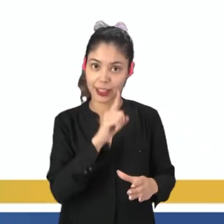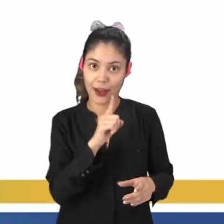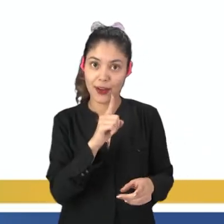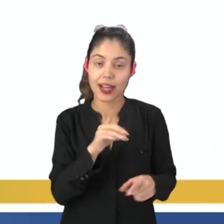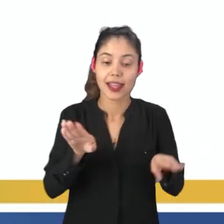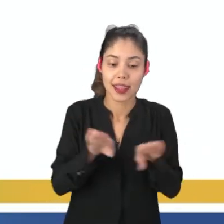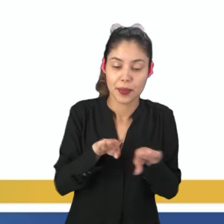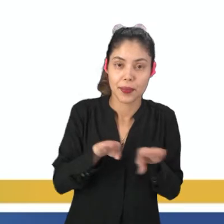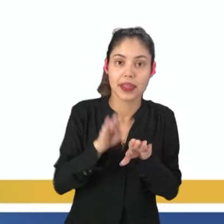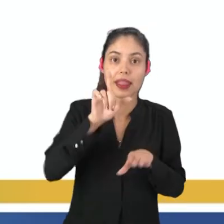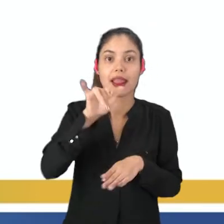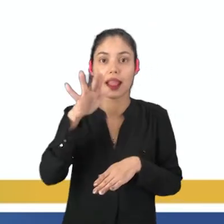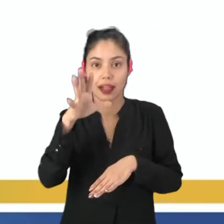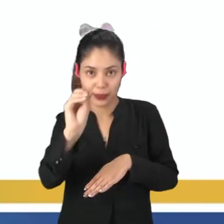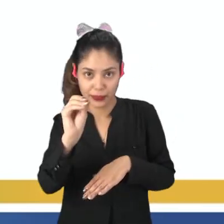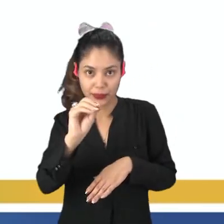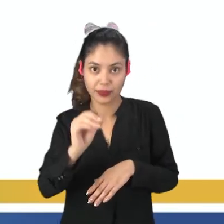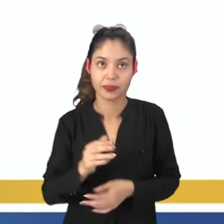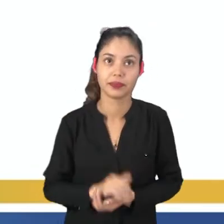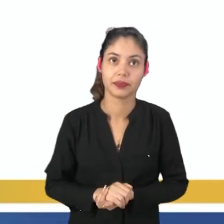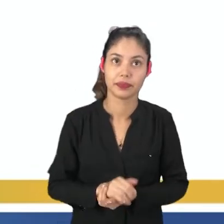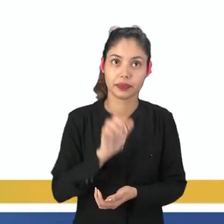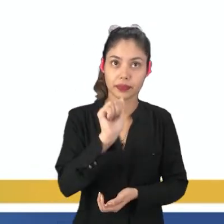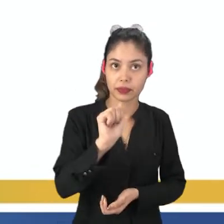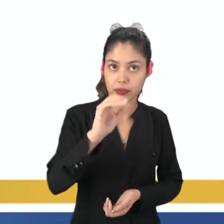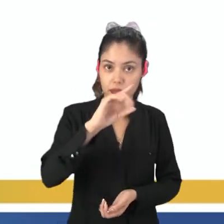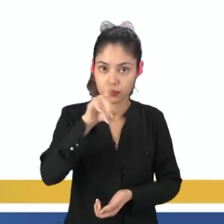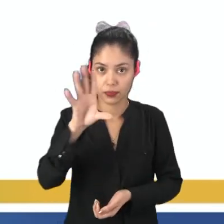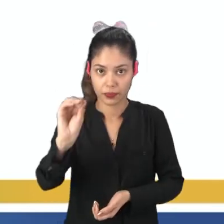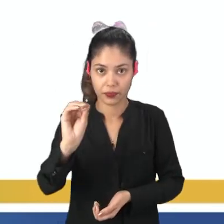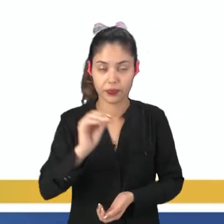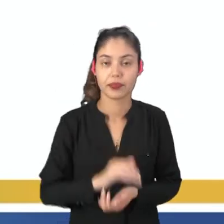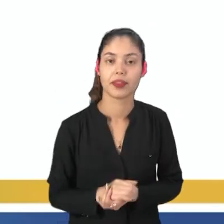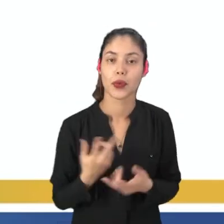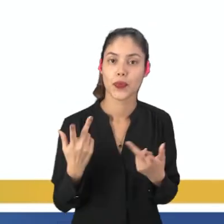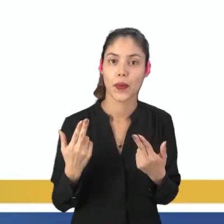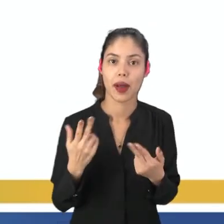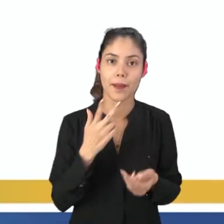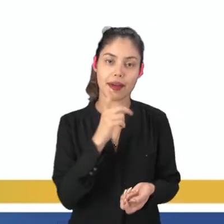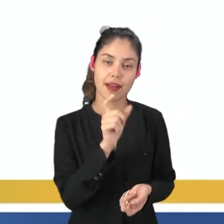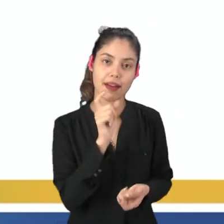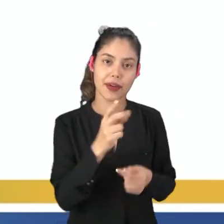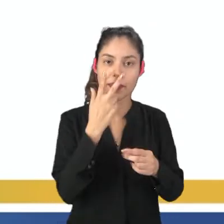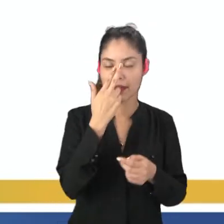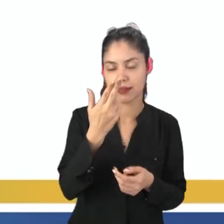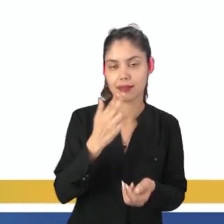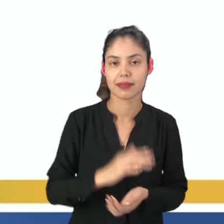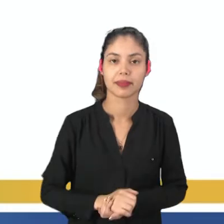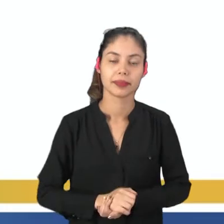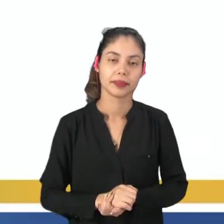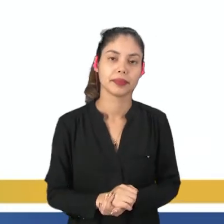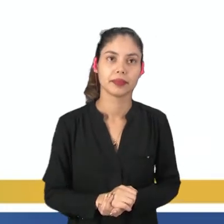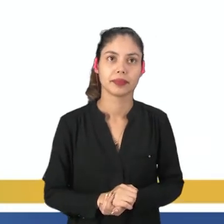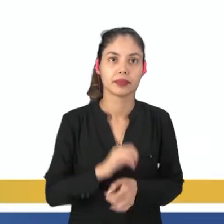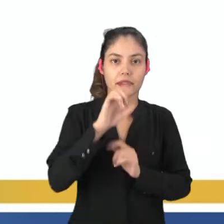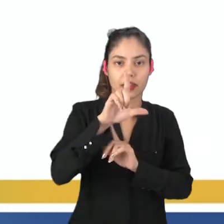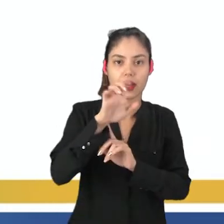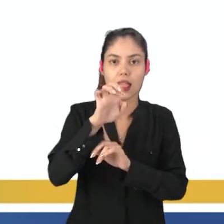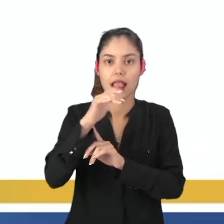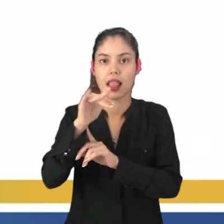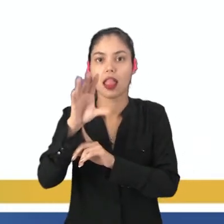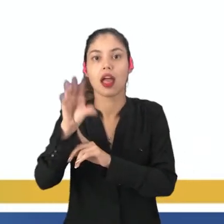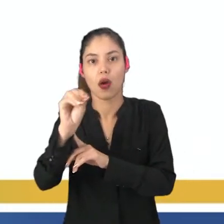da terminação em L, A com tio e O, do leão,